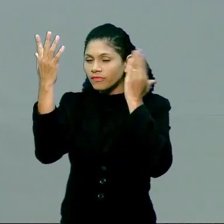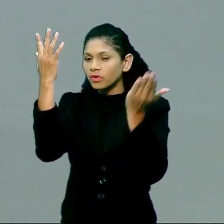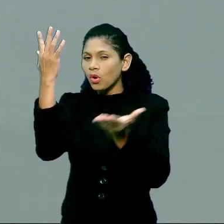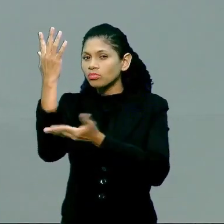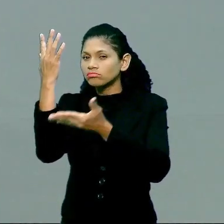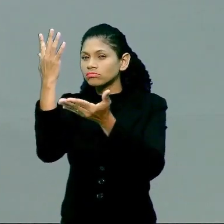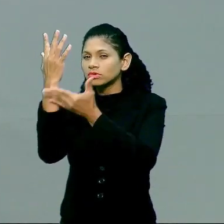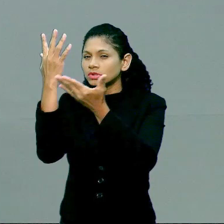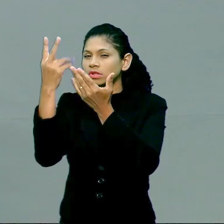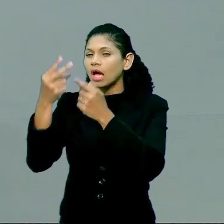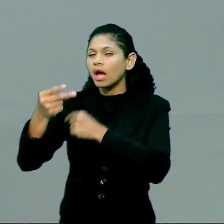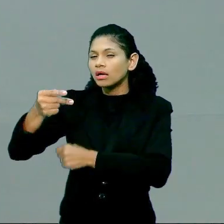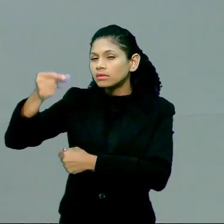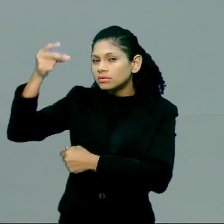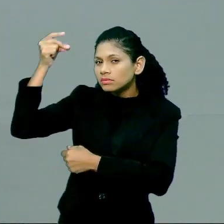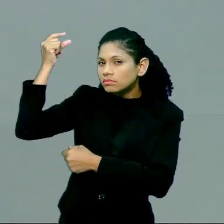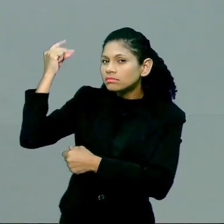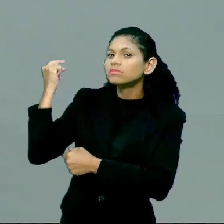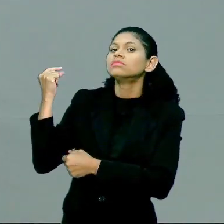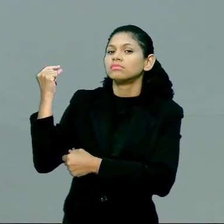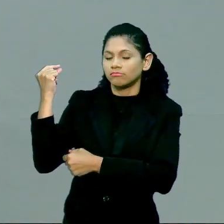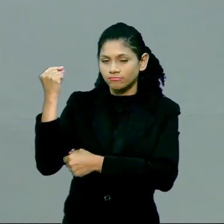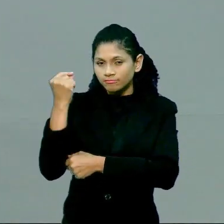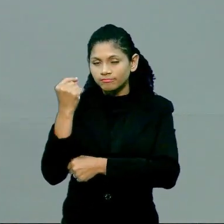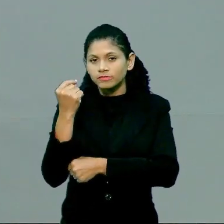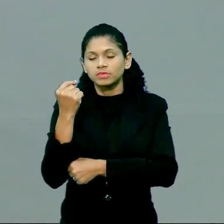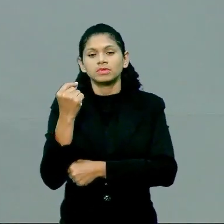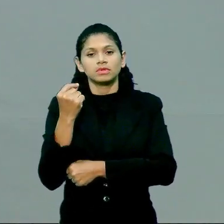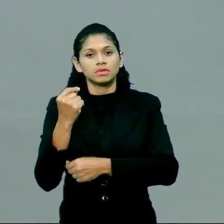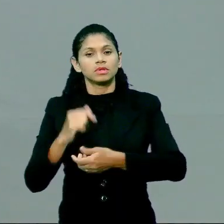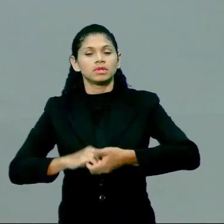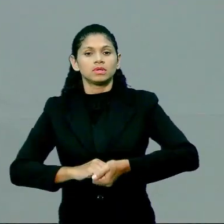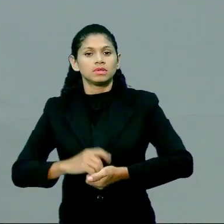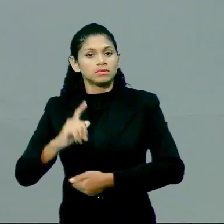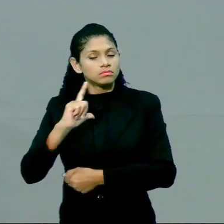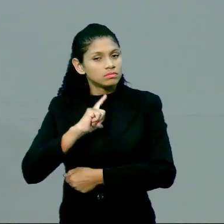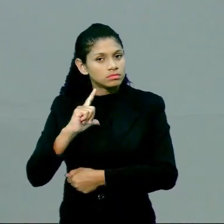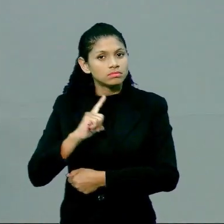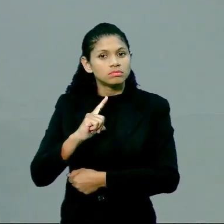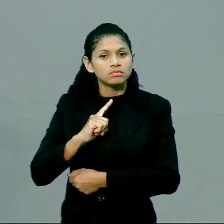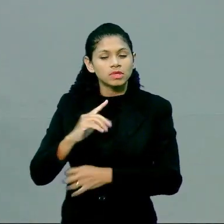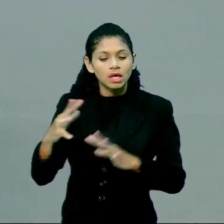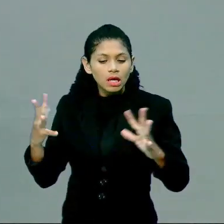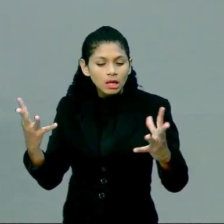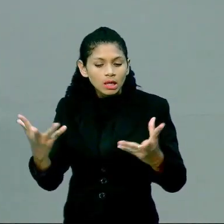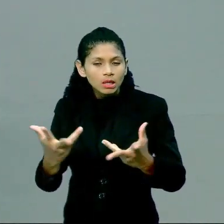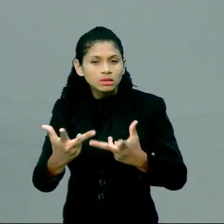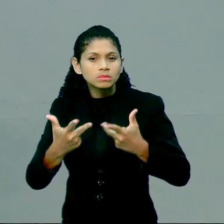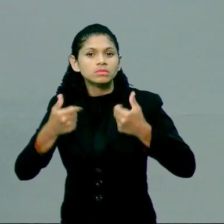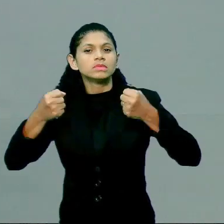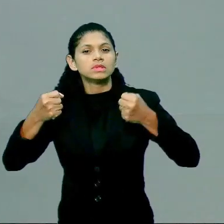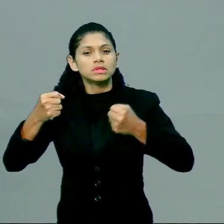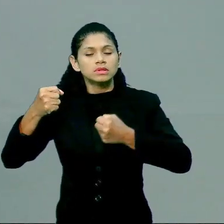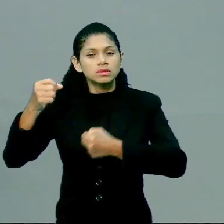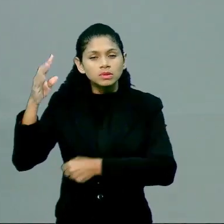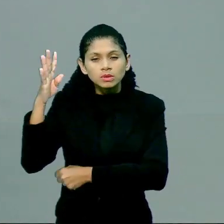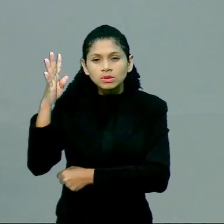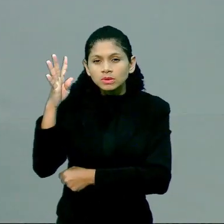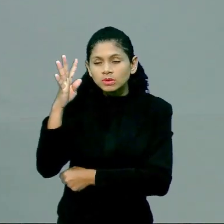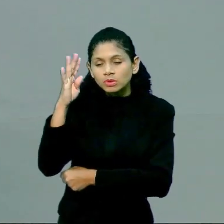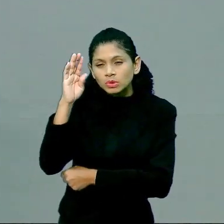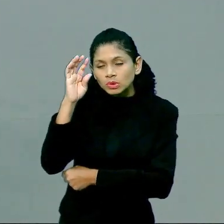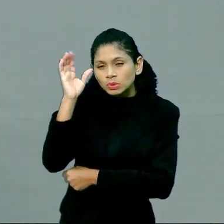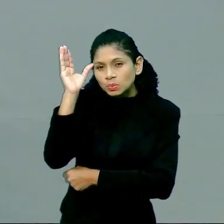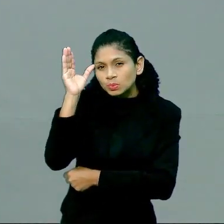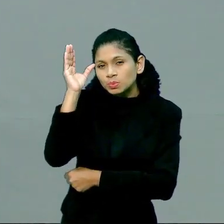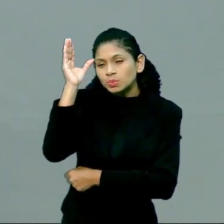né então é aquele marceneiro mesmo que ele tem ele tem aquele conhecimento de mundo conhecimento